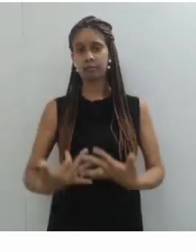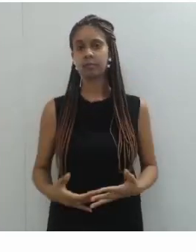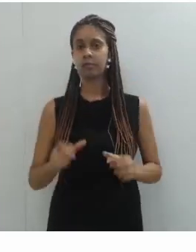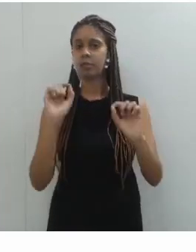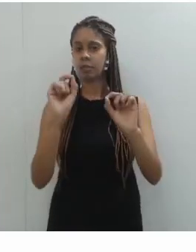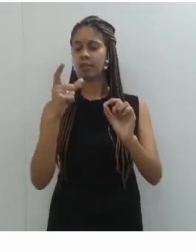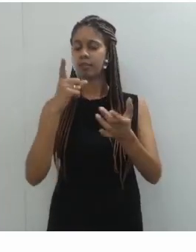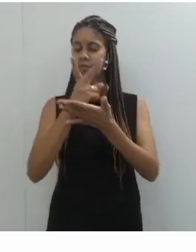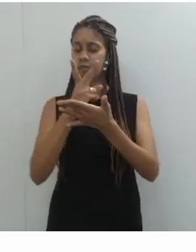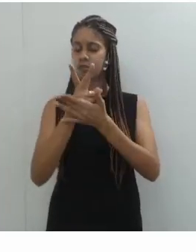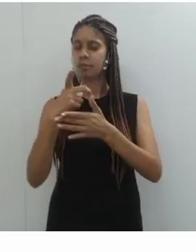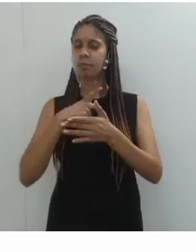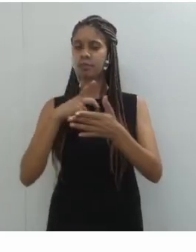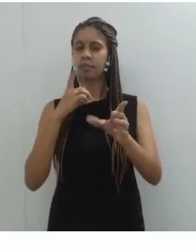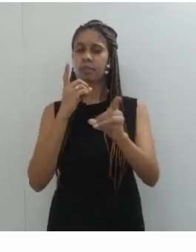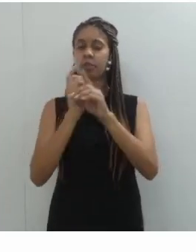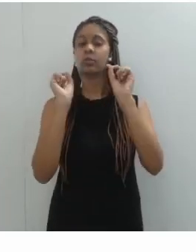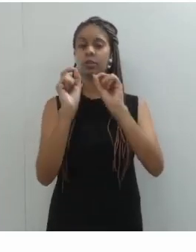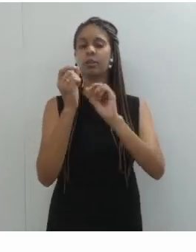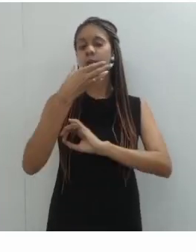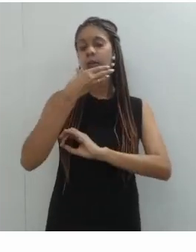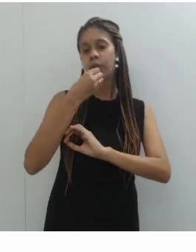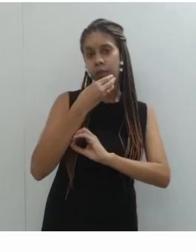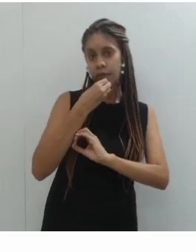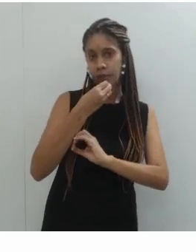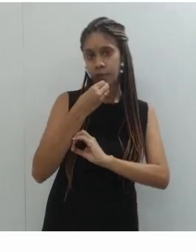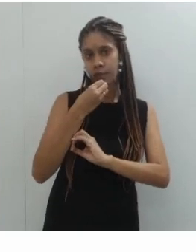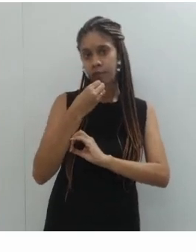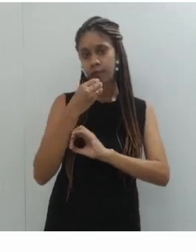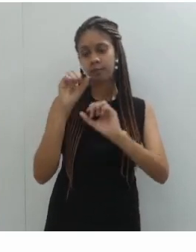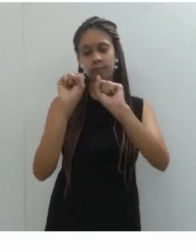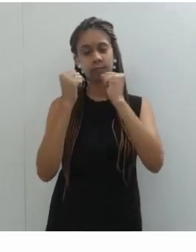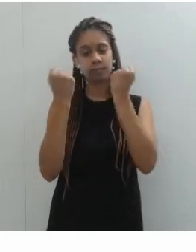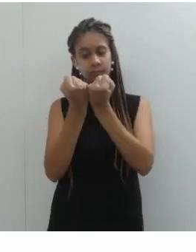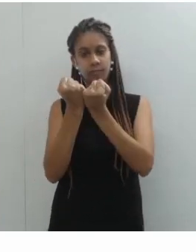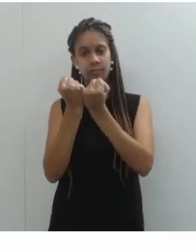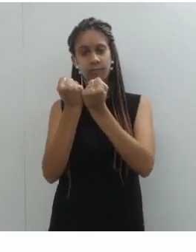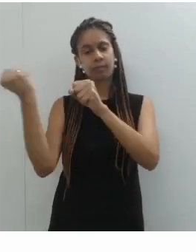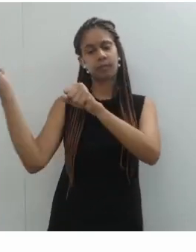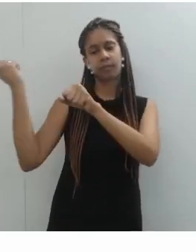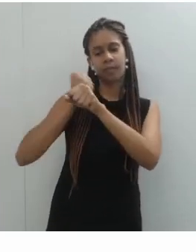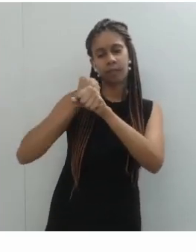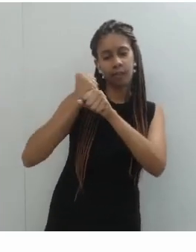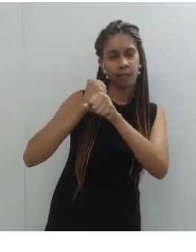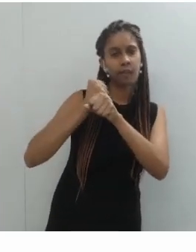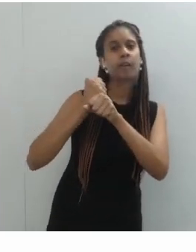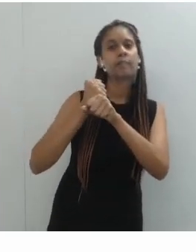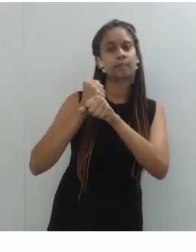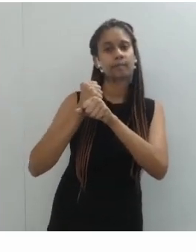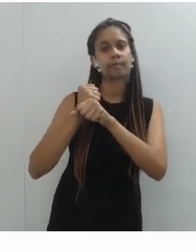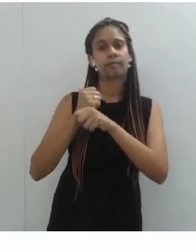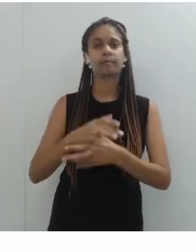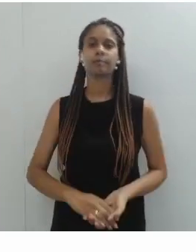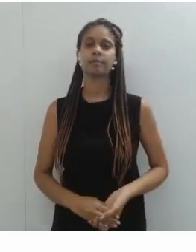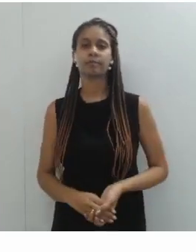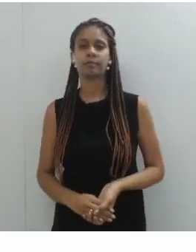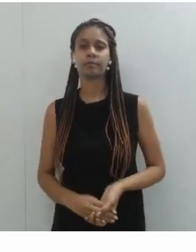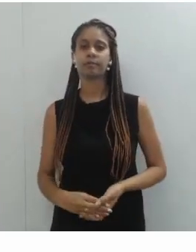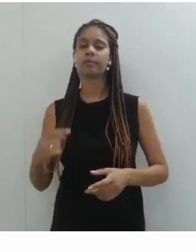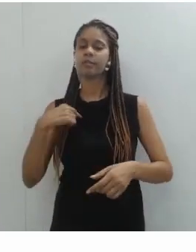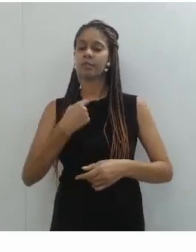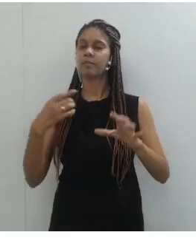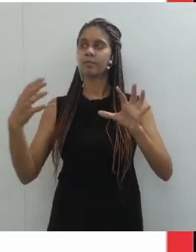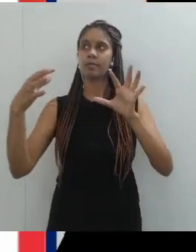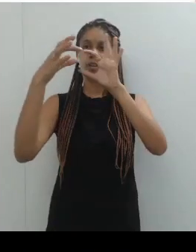homem, sociedade e tempo, algo que não podemos deixar de associar com a nossa tão